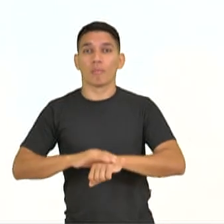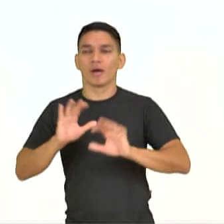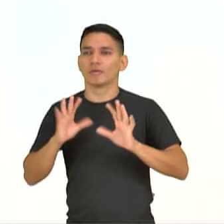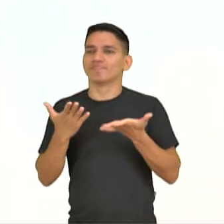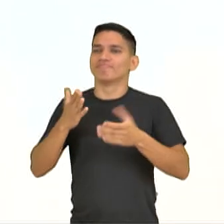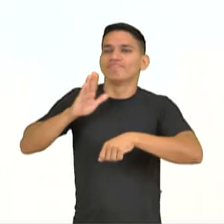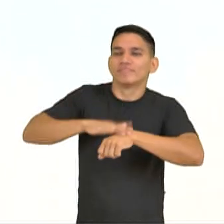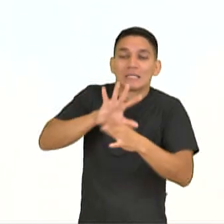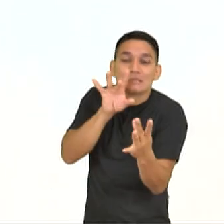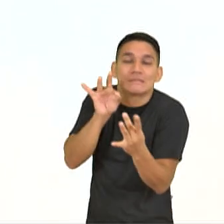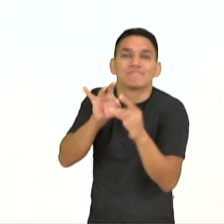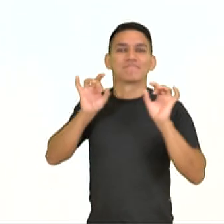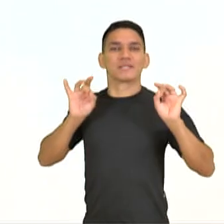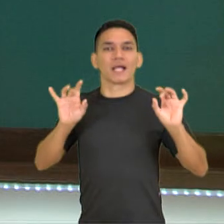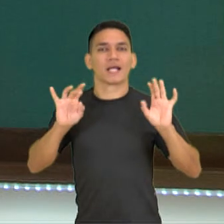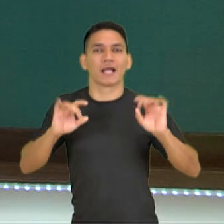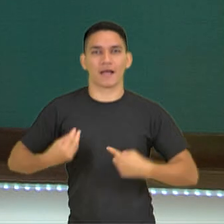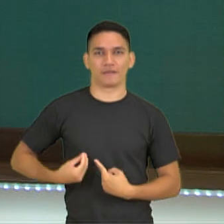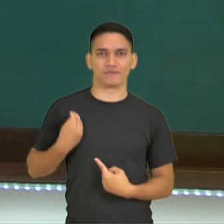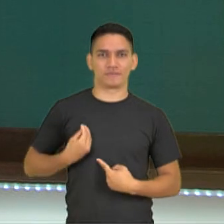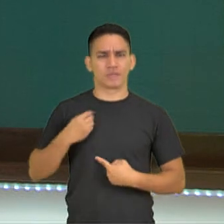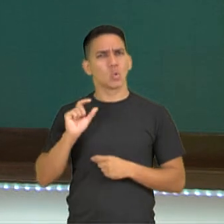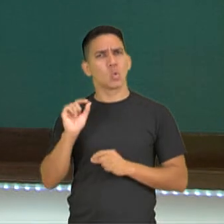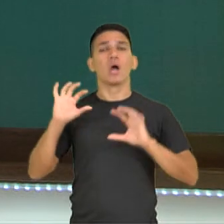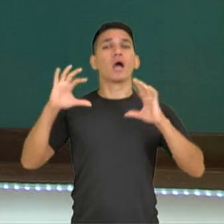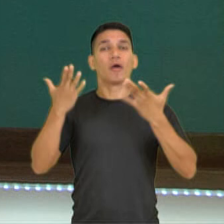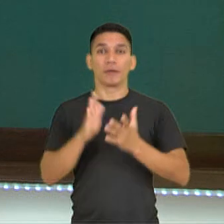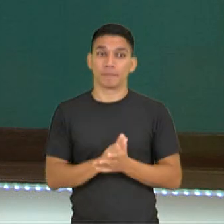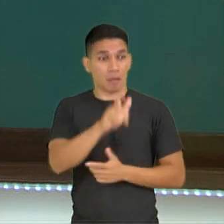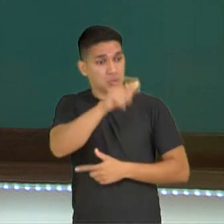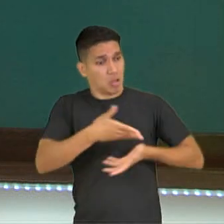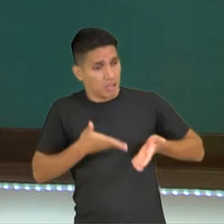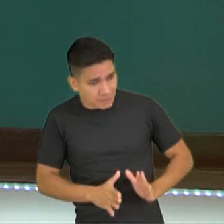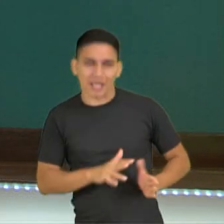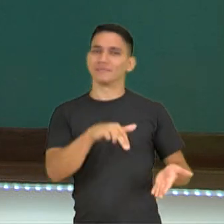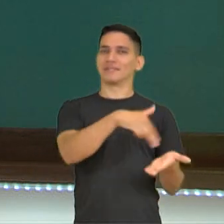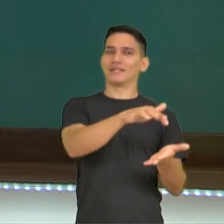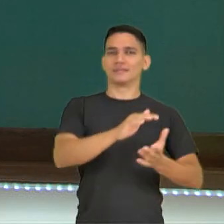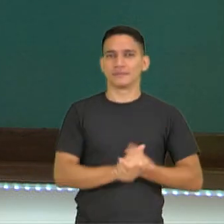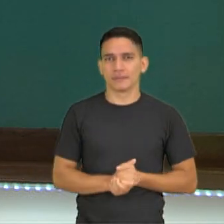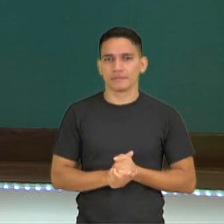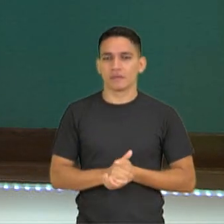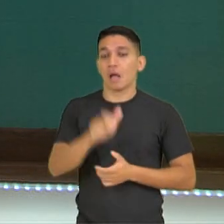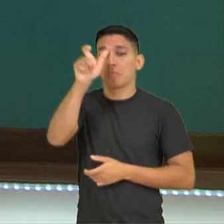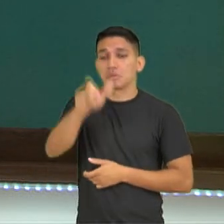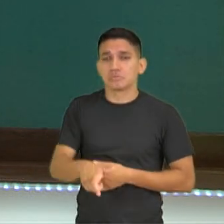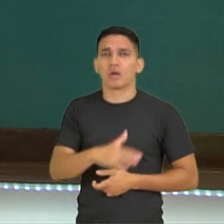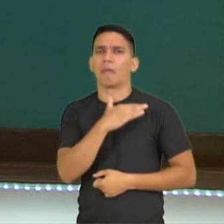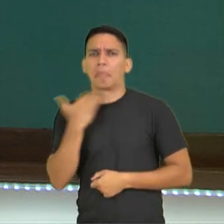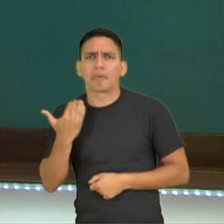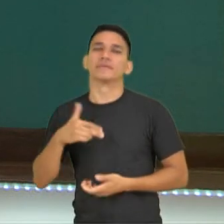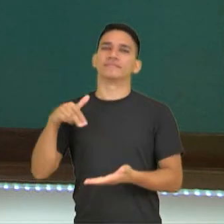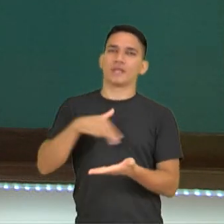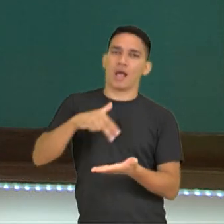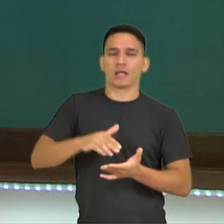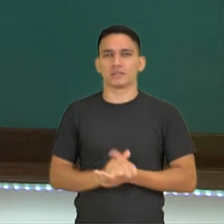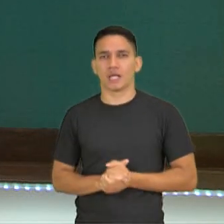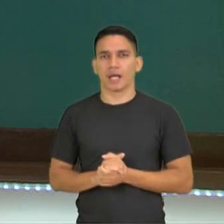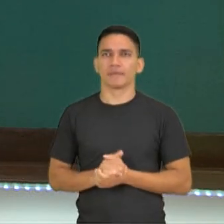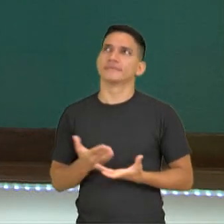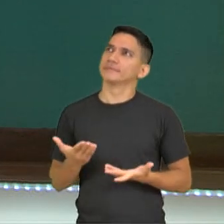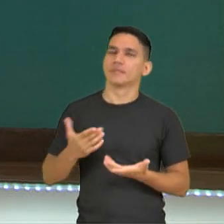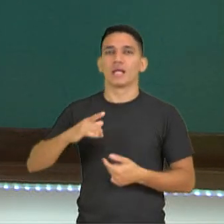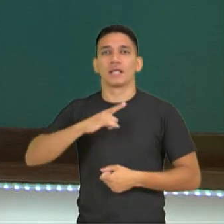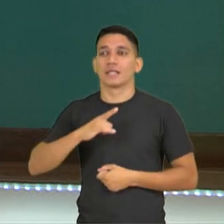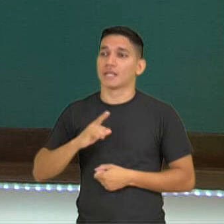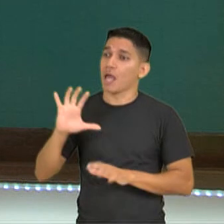vida. Então, o que que acontecia? A pessoa nascia, dançava. A pessoa morria, dançava.